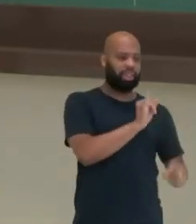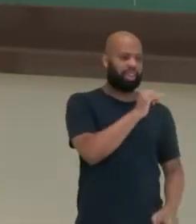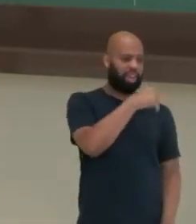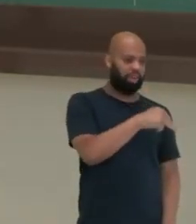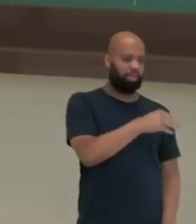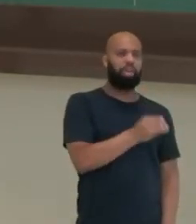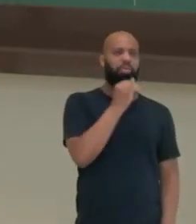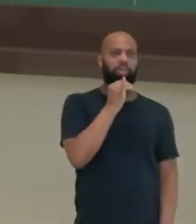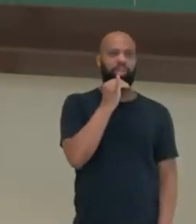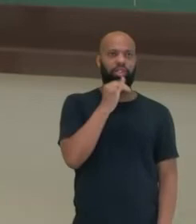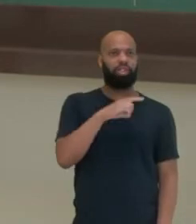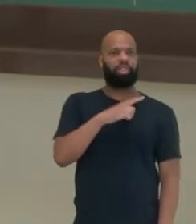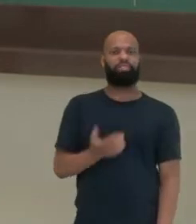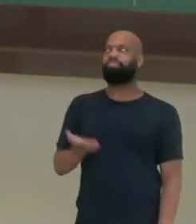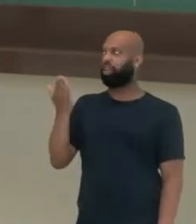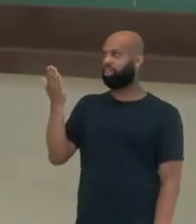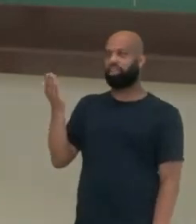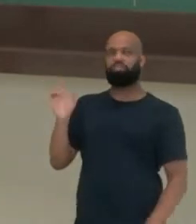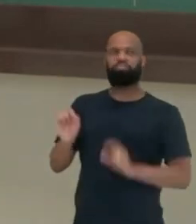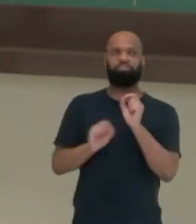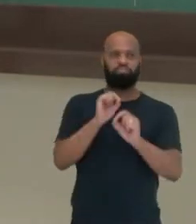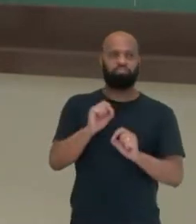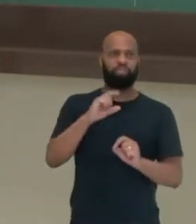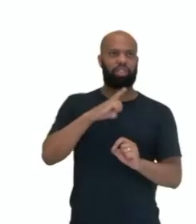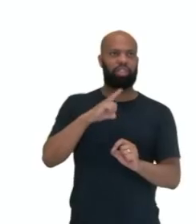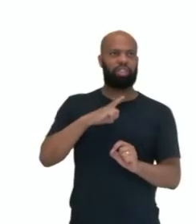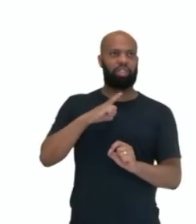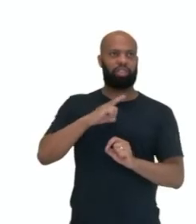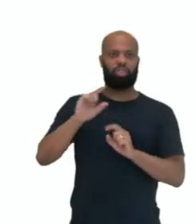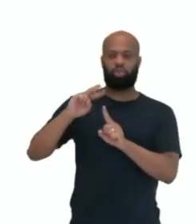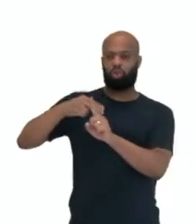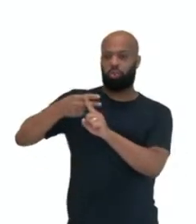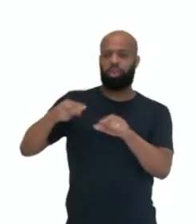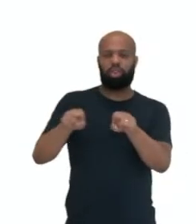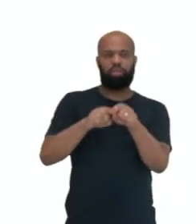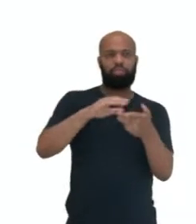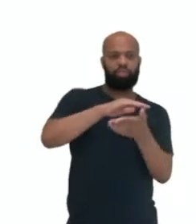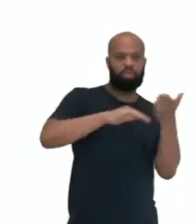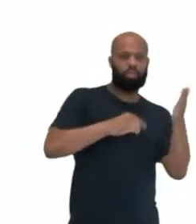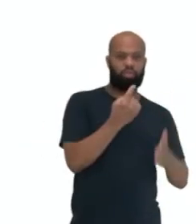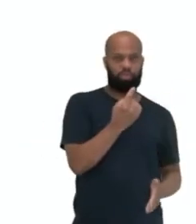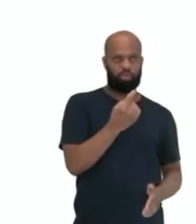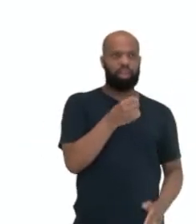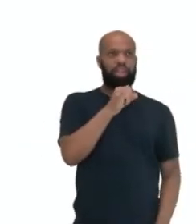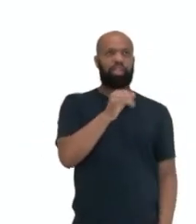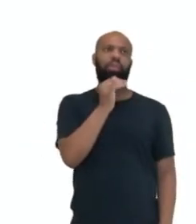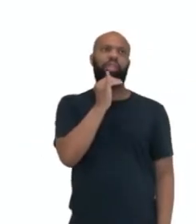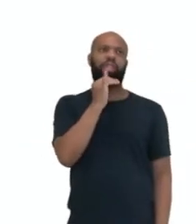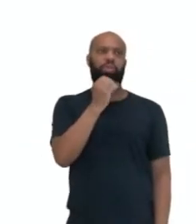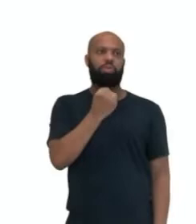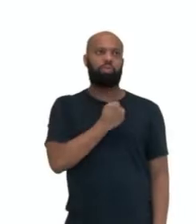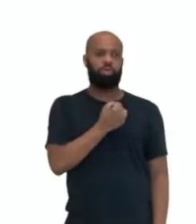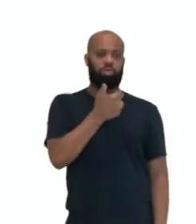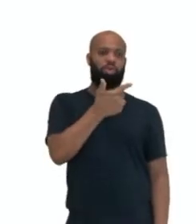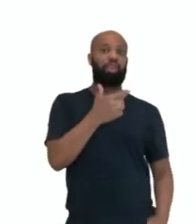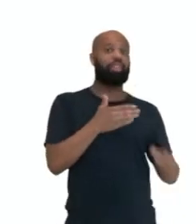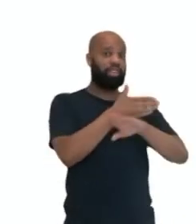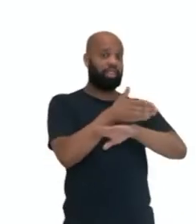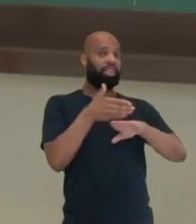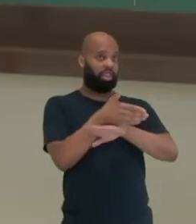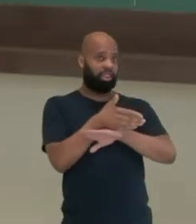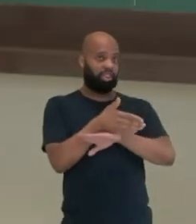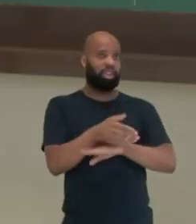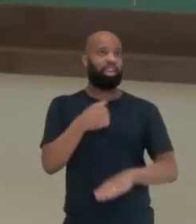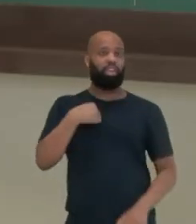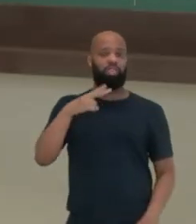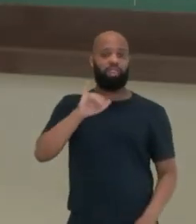Então, por exemplo, nessa máquina aqui, ó, dobrar e subtrair 1. Se eu colocar o número 2, por exemplo, 2 é a entrada. Eu